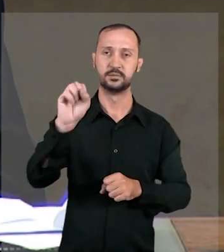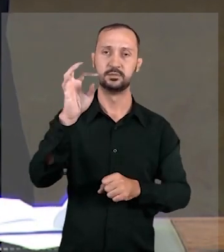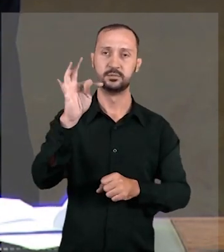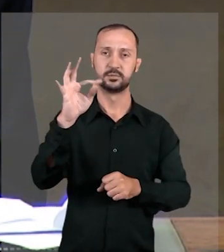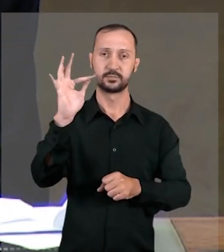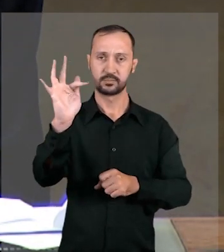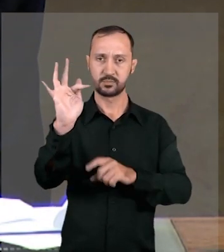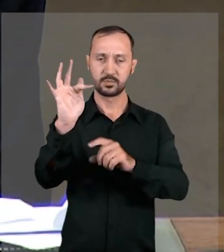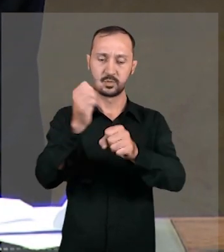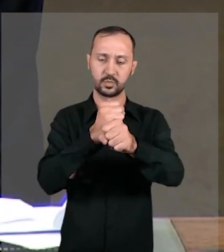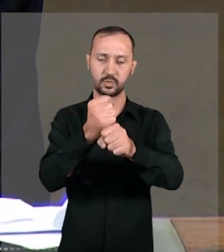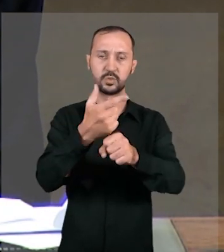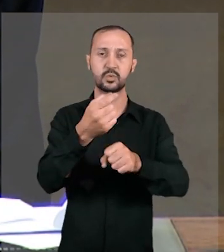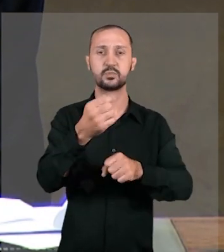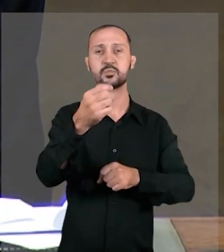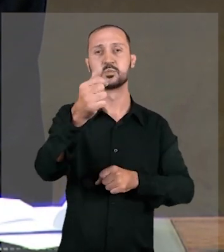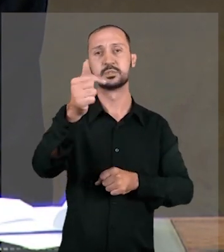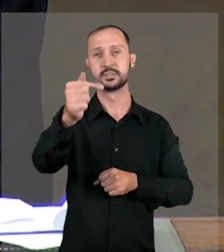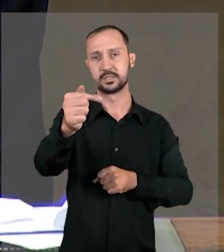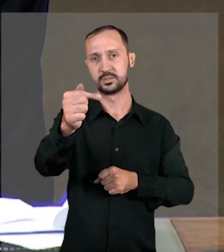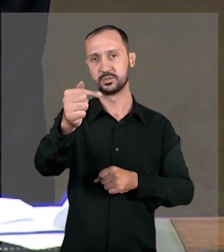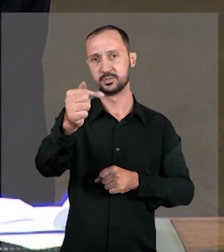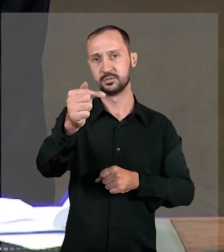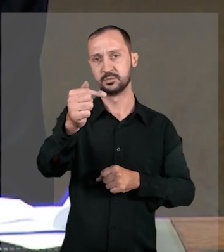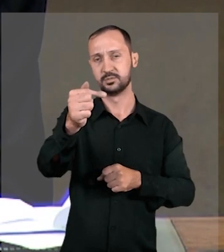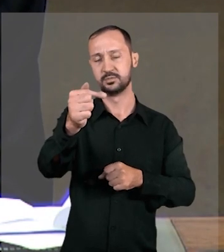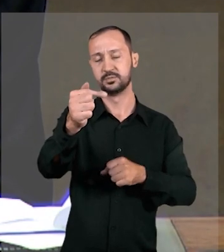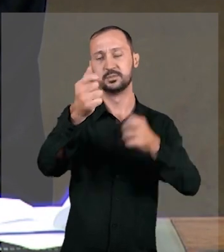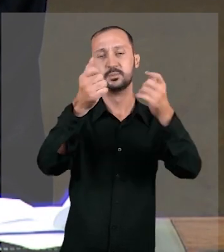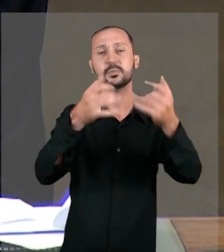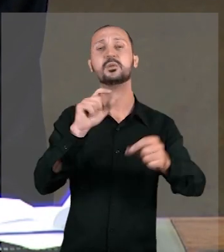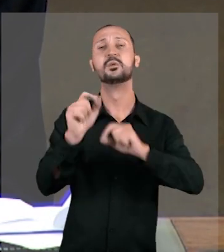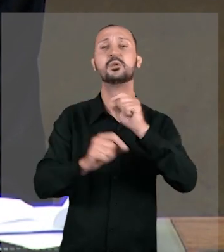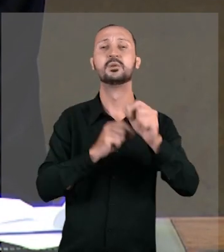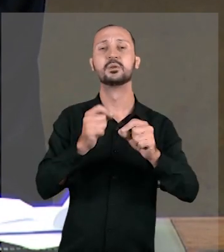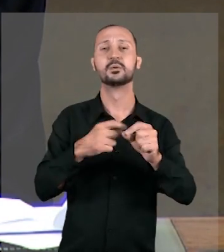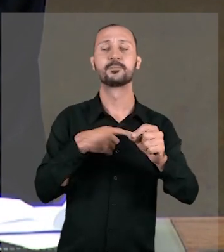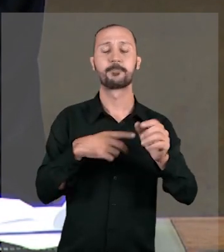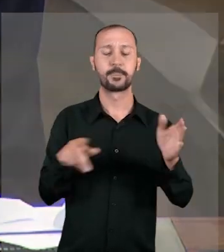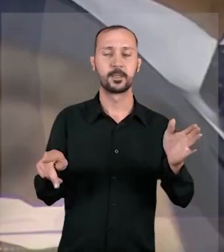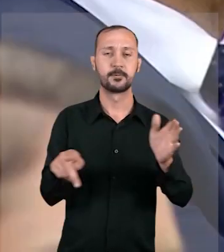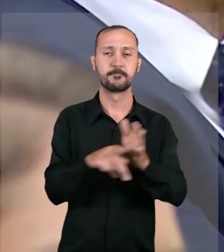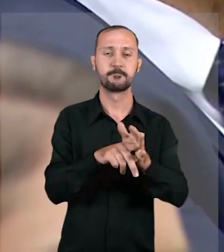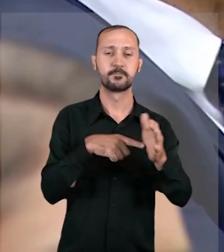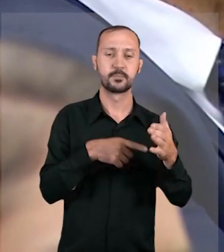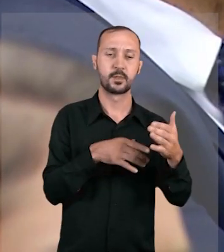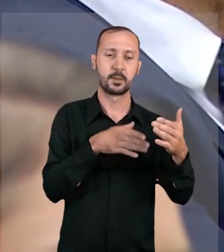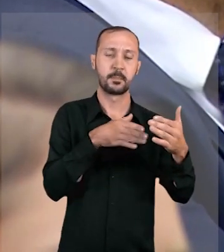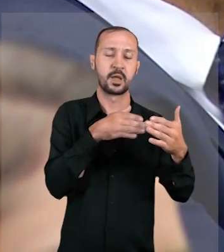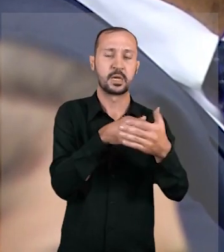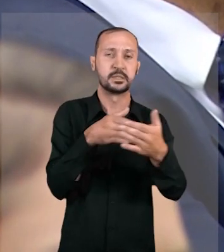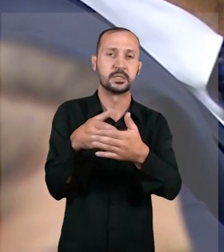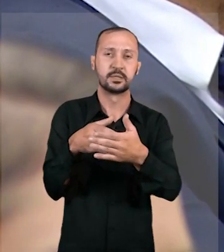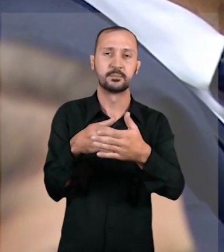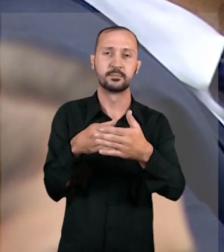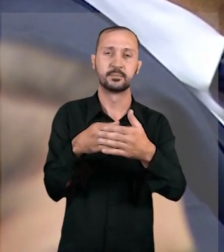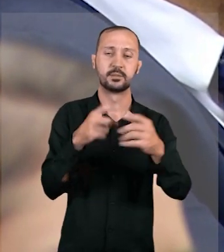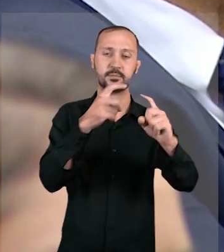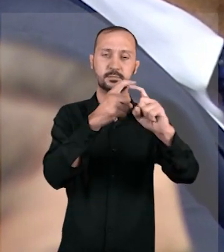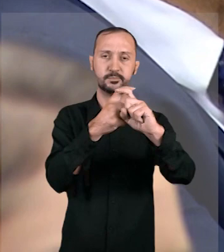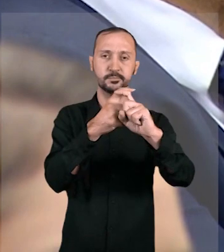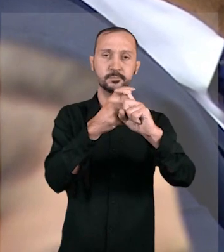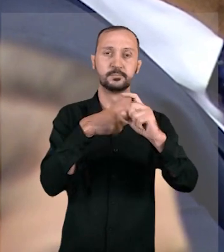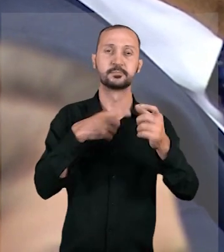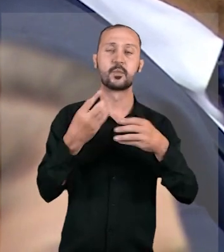Federal, em 2007, derrubou o que convencionalmente se chama de cláusula de barreira. O ministro Admar lembrava